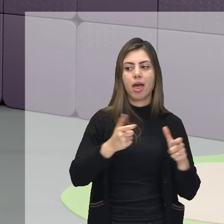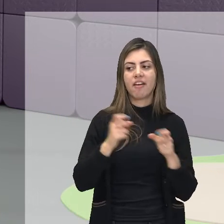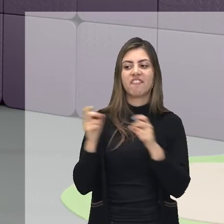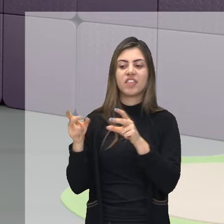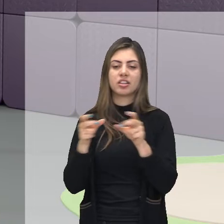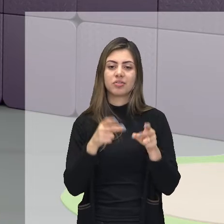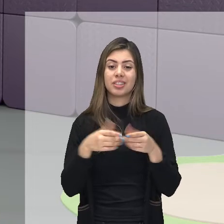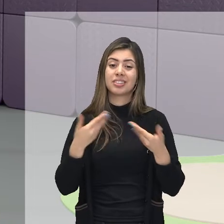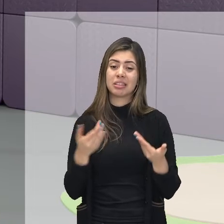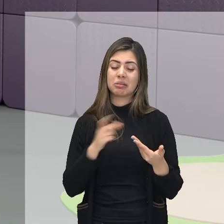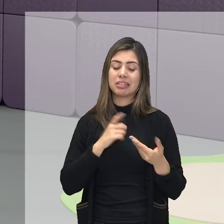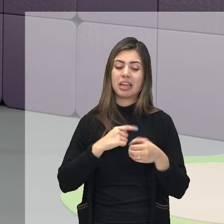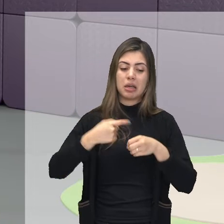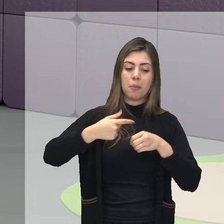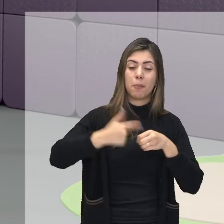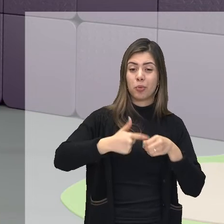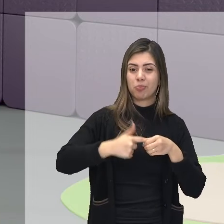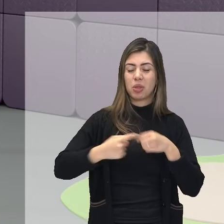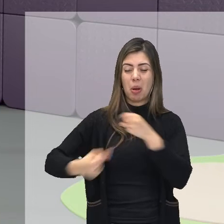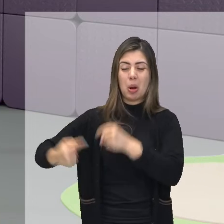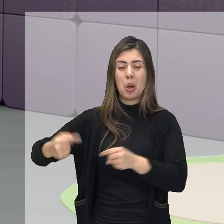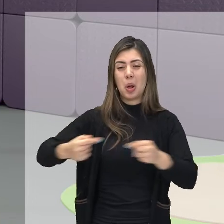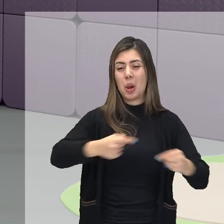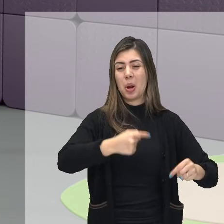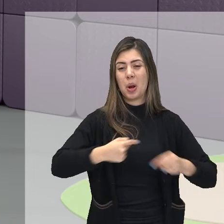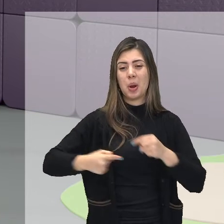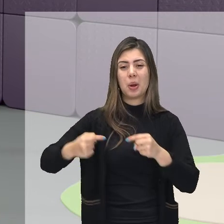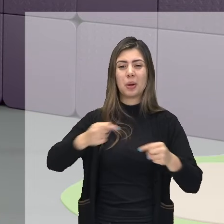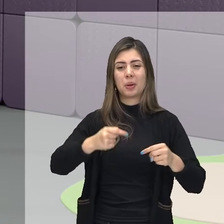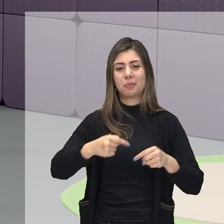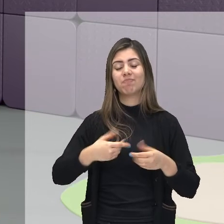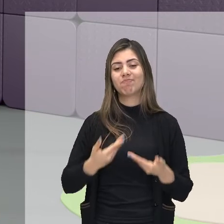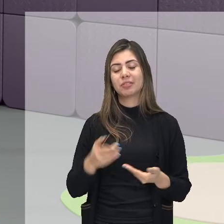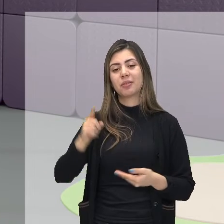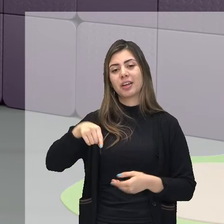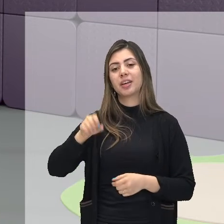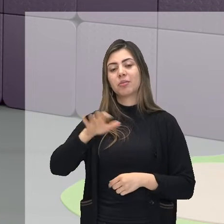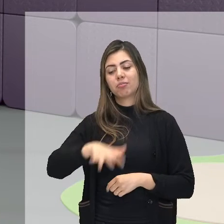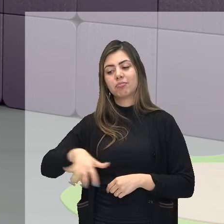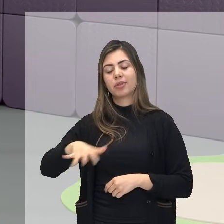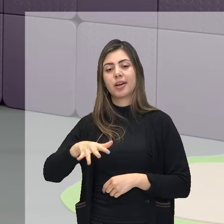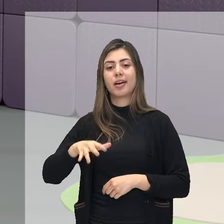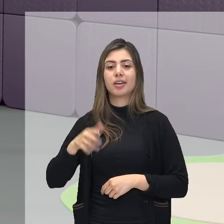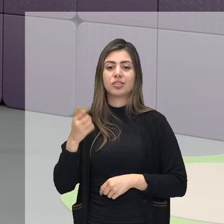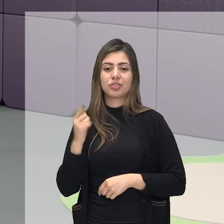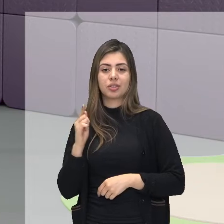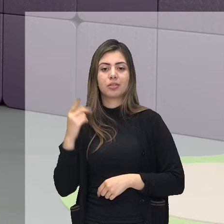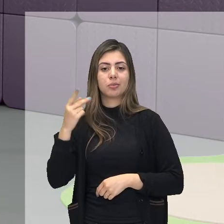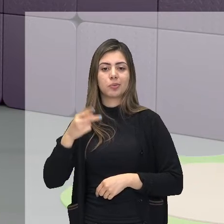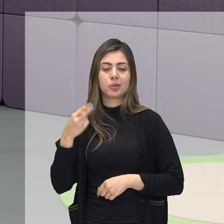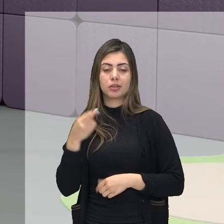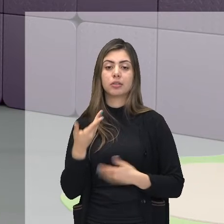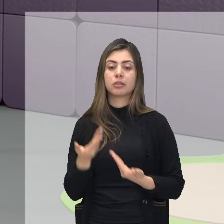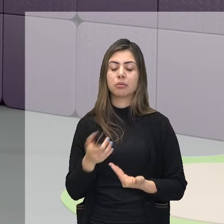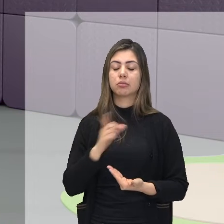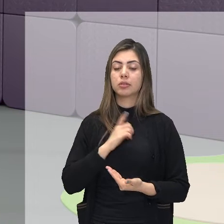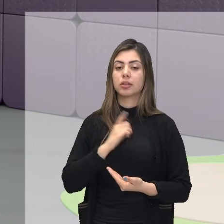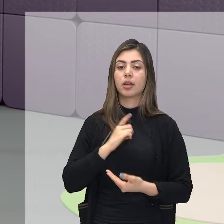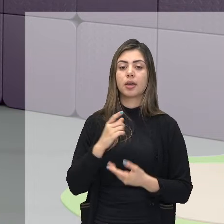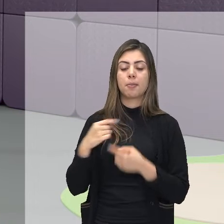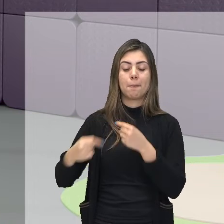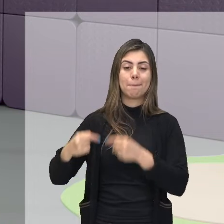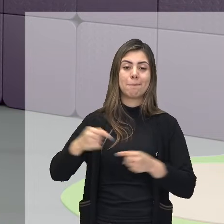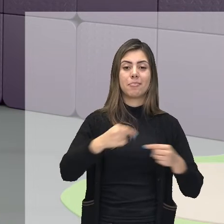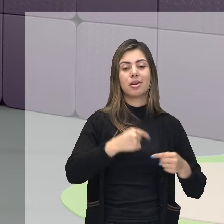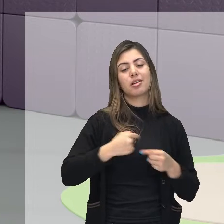Então, tudo isso gera uma questão geopolítica, né, no nosso planeta, briga principalmente pelo